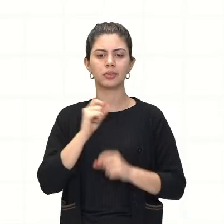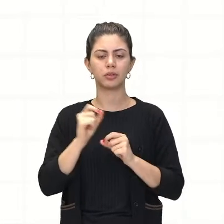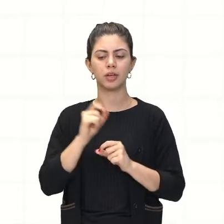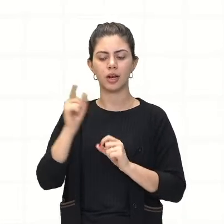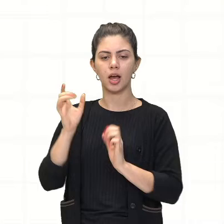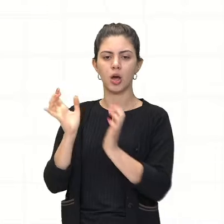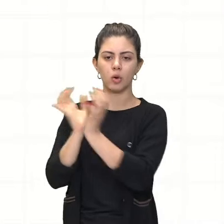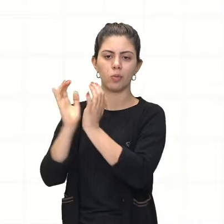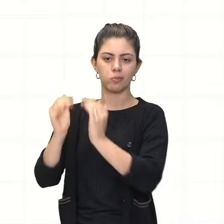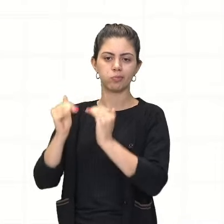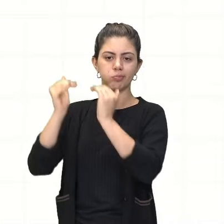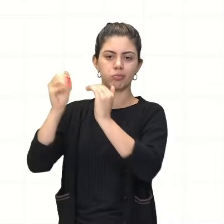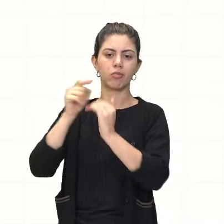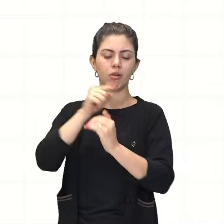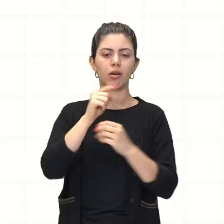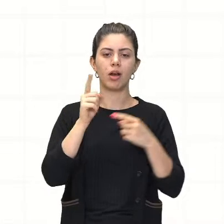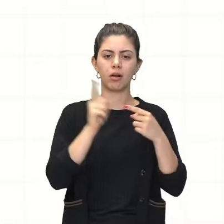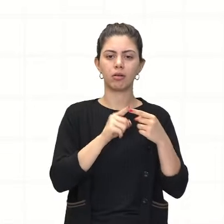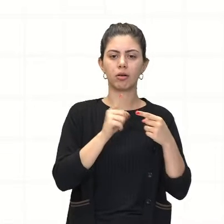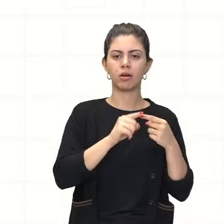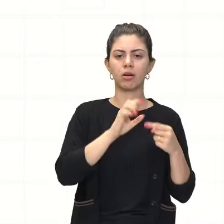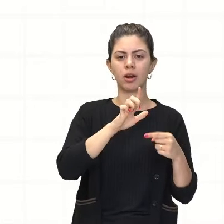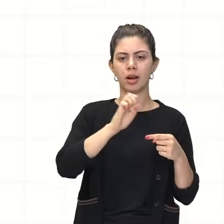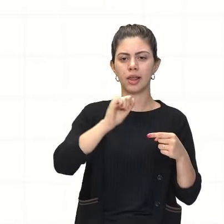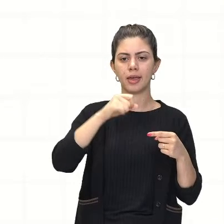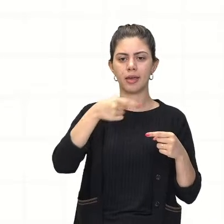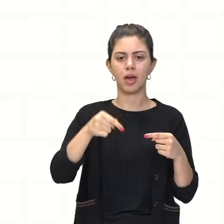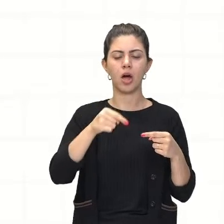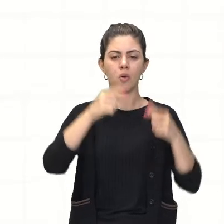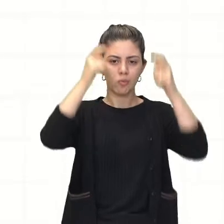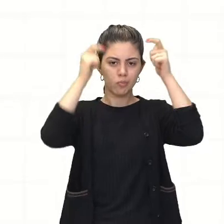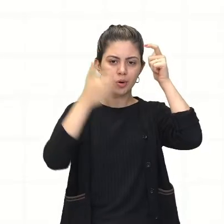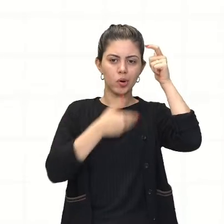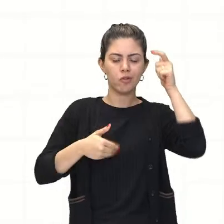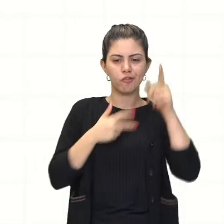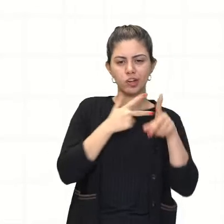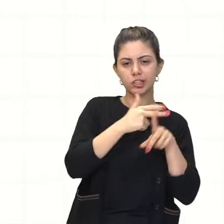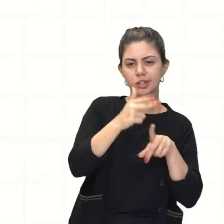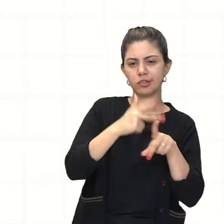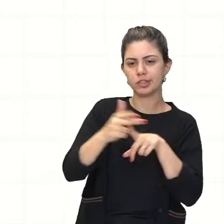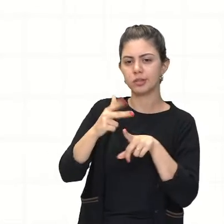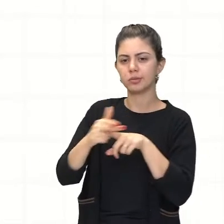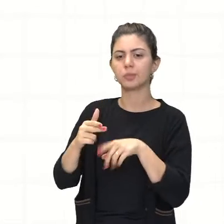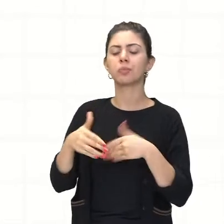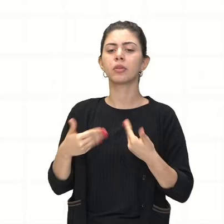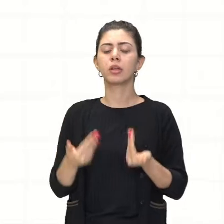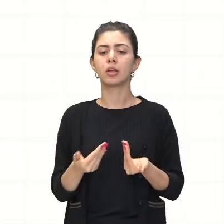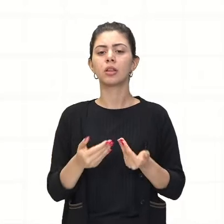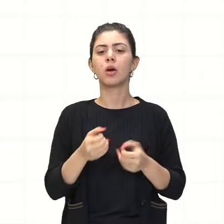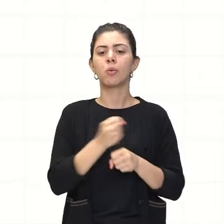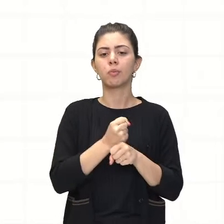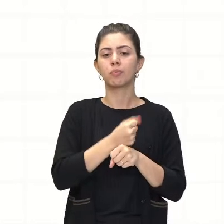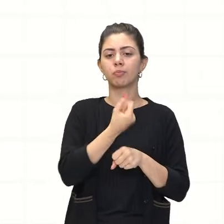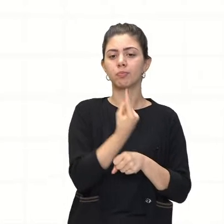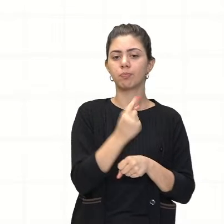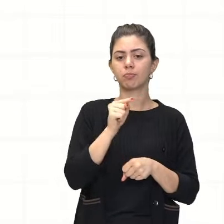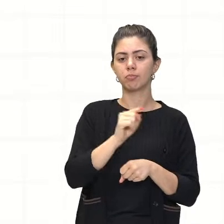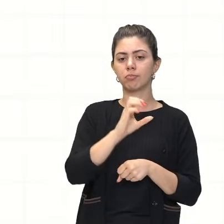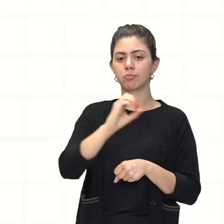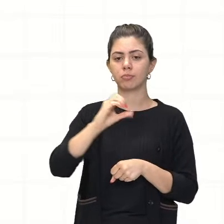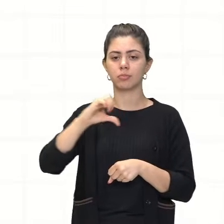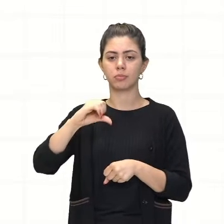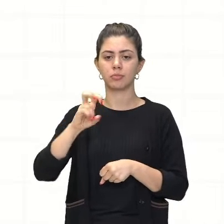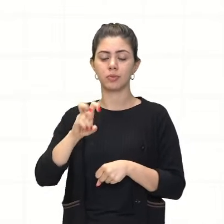o Reino de Leão alcançou vitórias significativas, levando em 1096 o rei Afonso